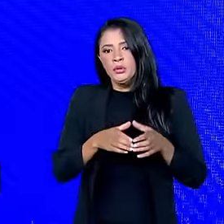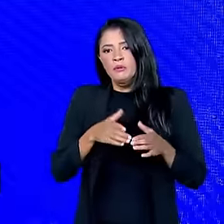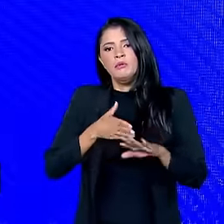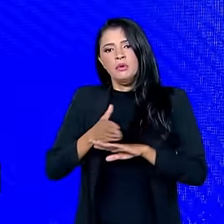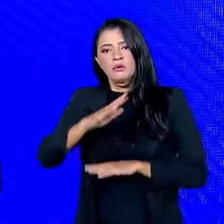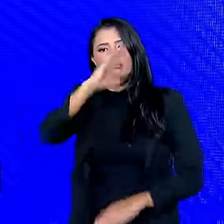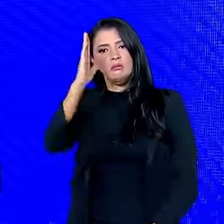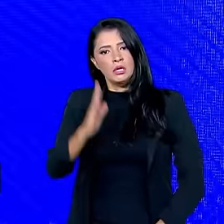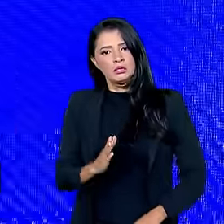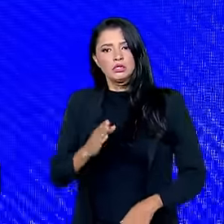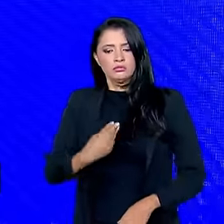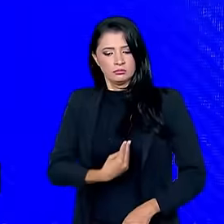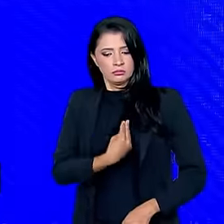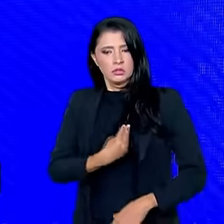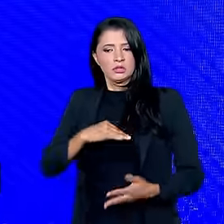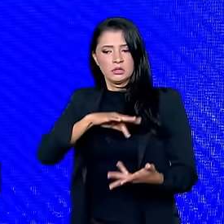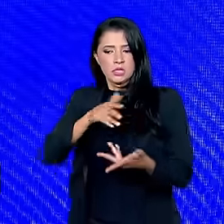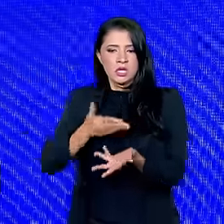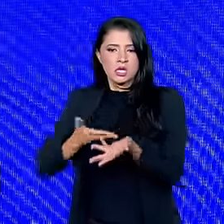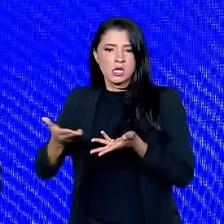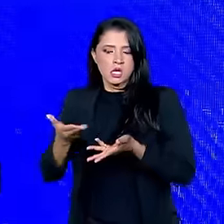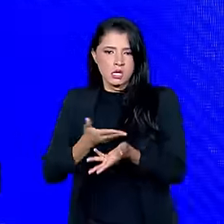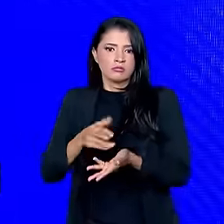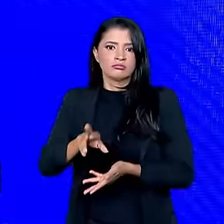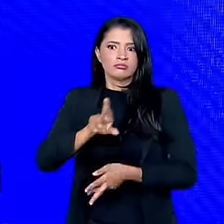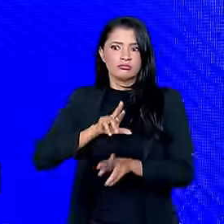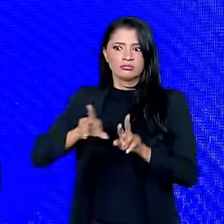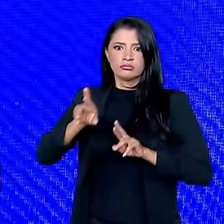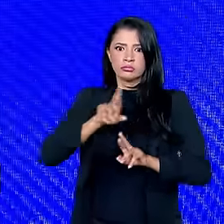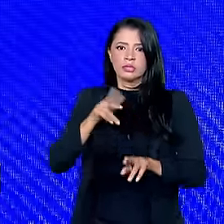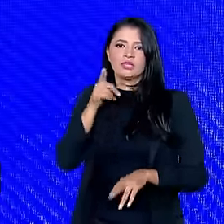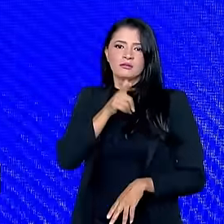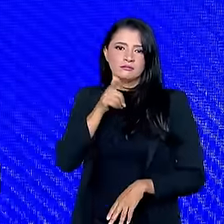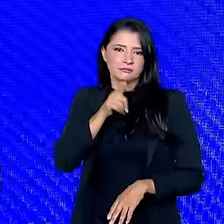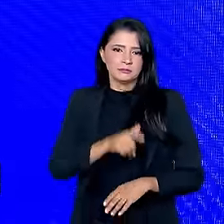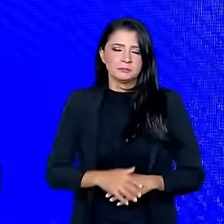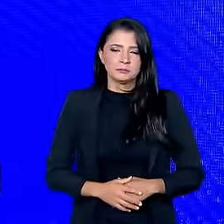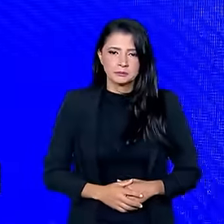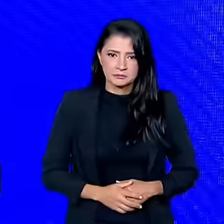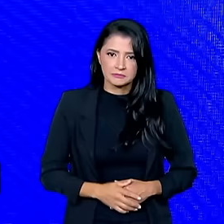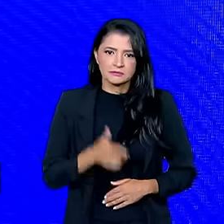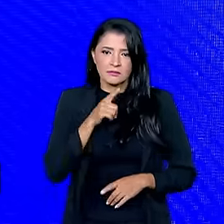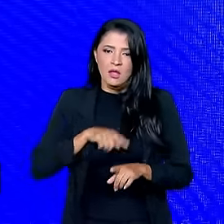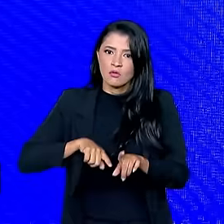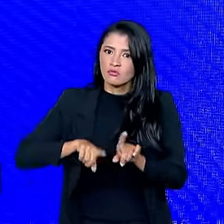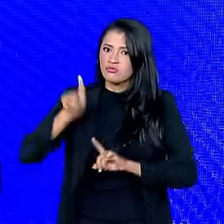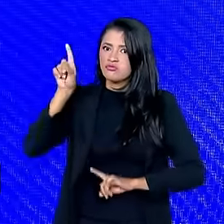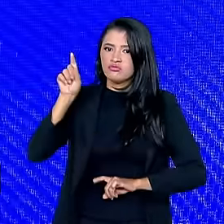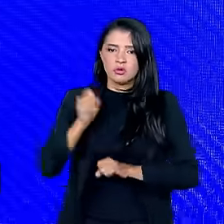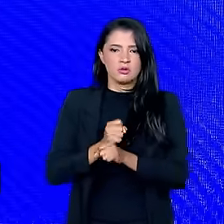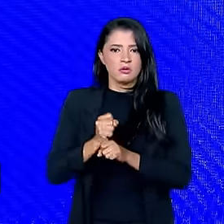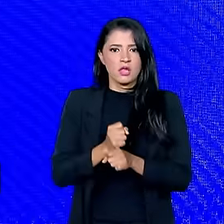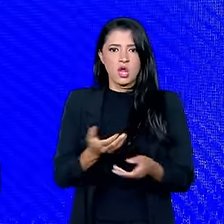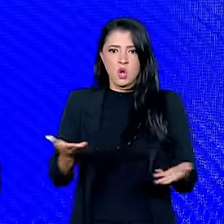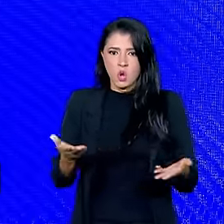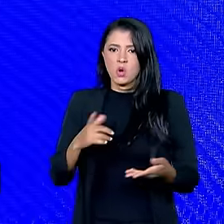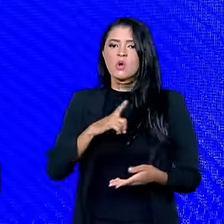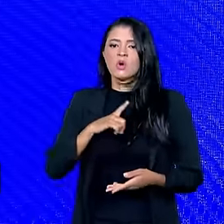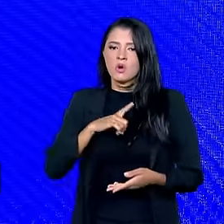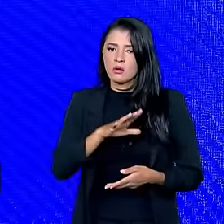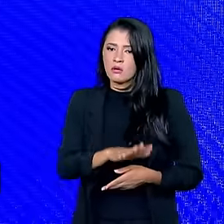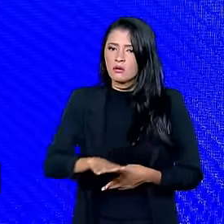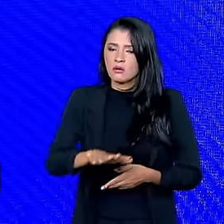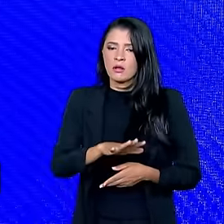possa estar mais presente no mundo, e os resultados estão vindo, presidente. Nós vamos quebrar recorde esse ano.